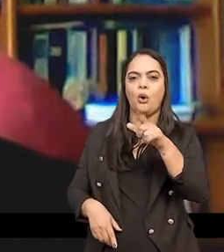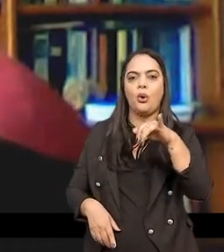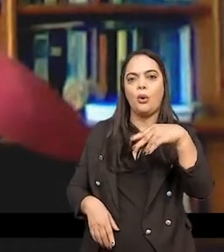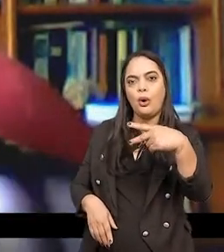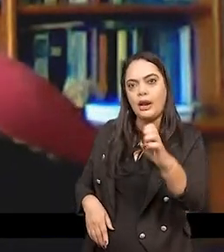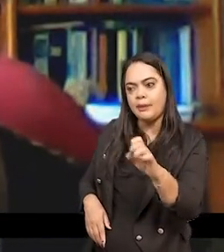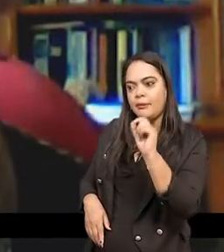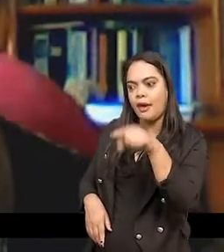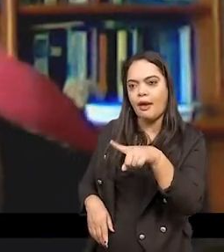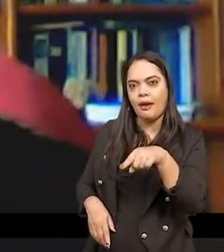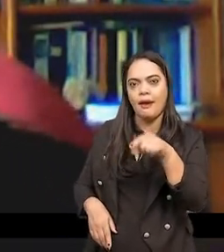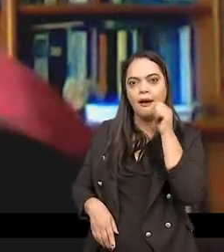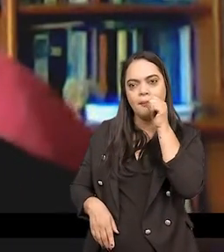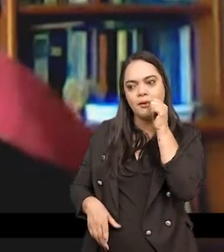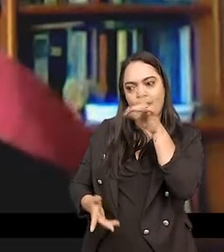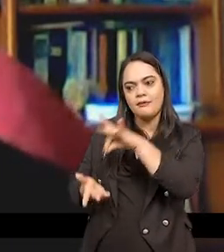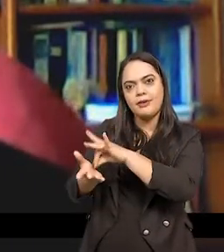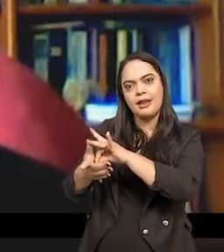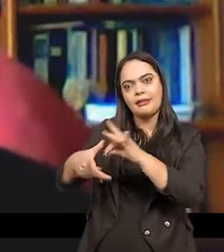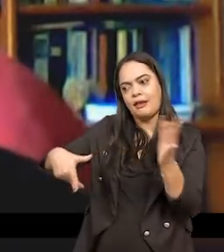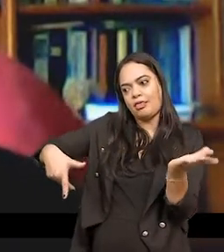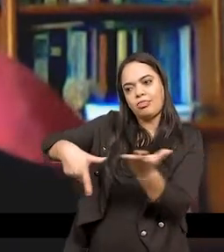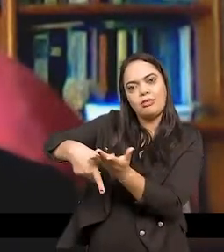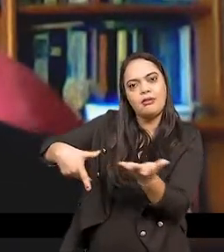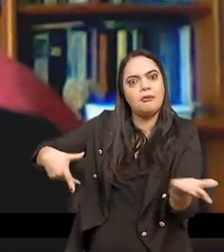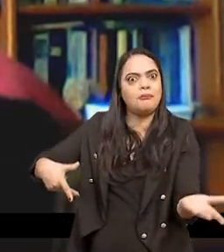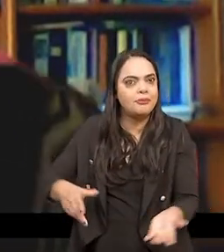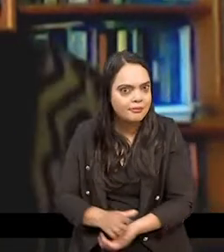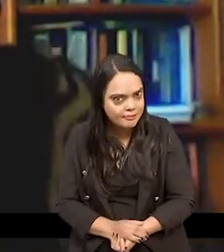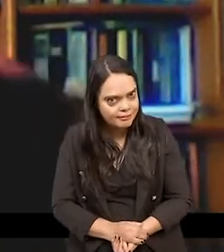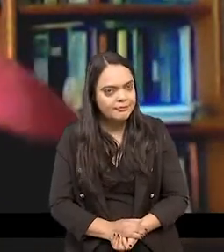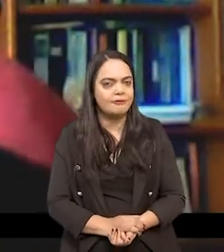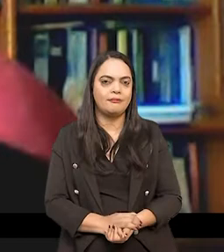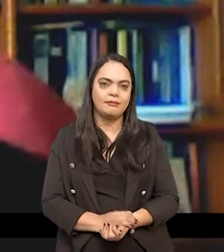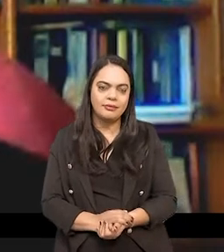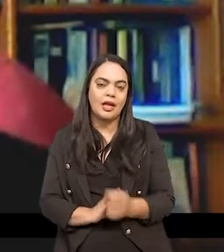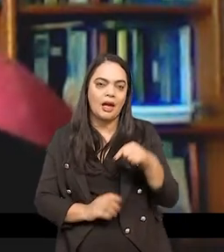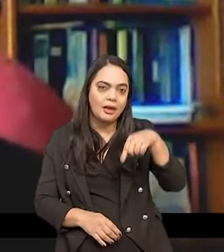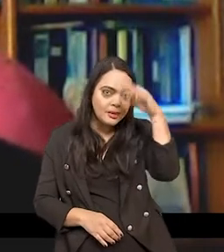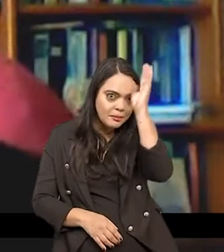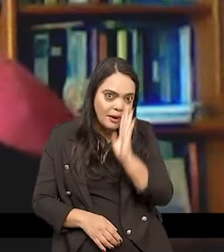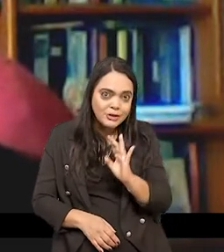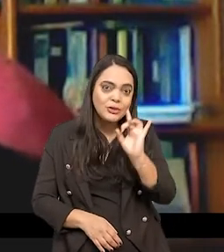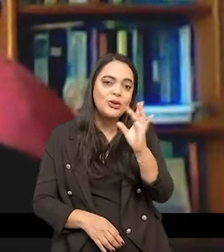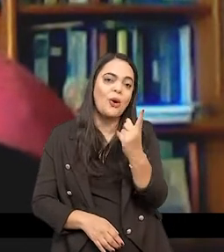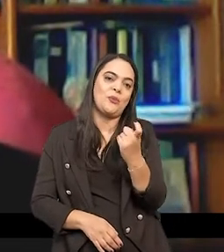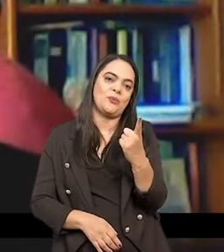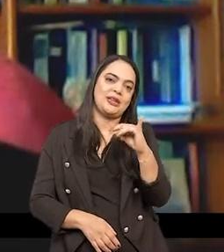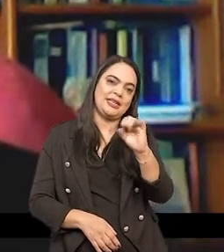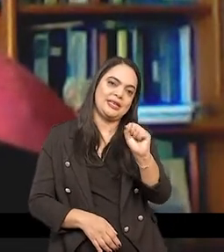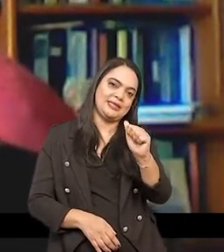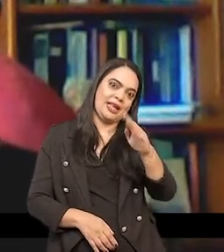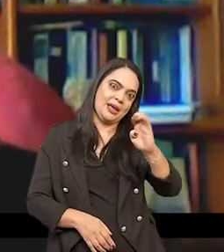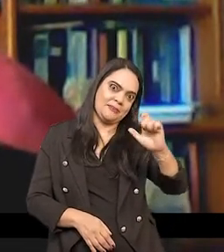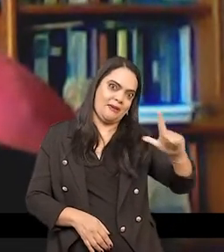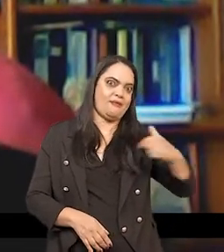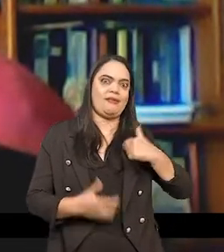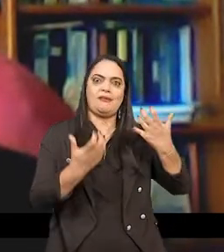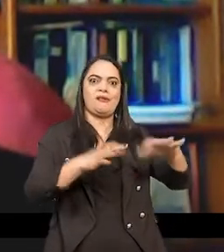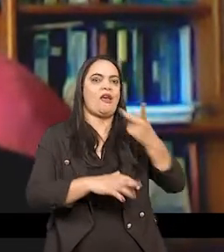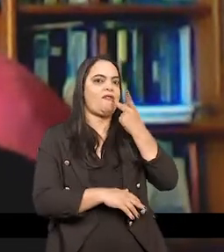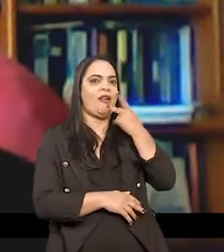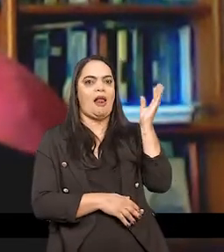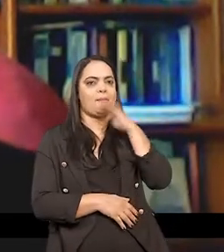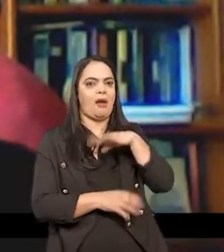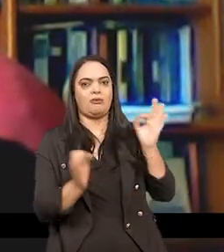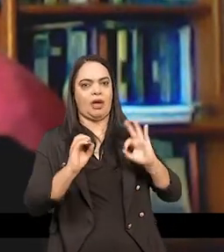real. No caso brasileiro, nós temos uma figura só, e eu não quero nem desqualificar a Isabel. Eu acho que é uma figura importante, tal,